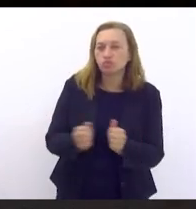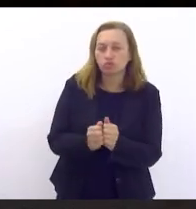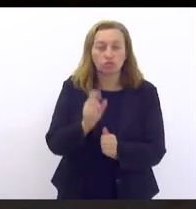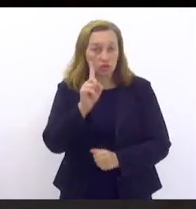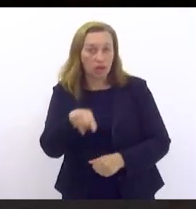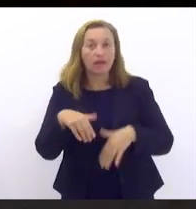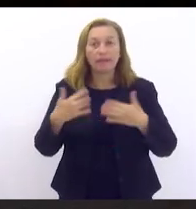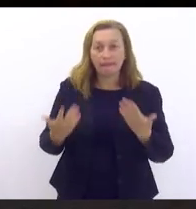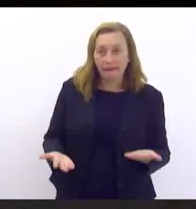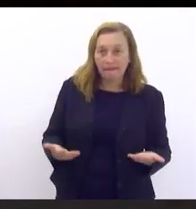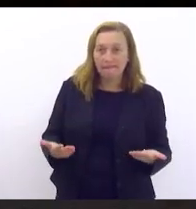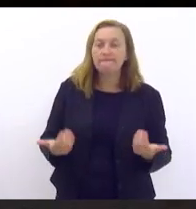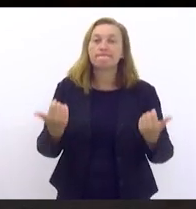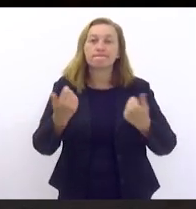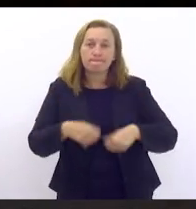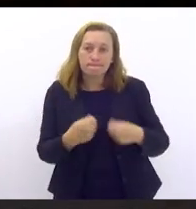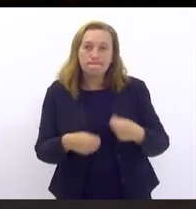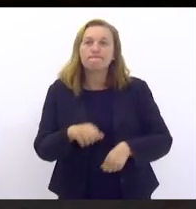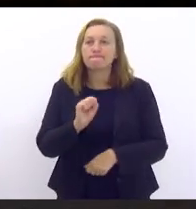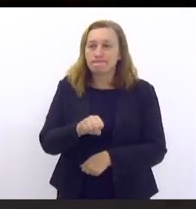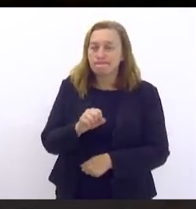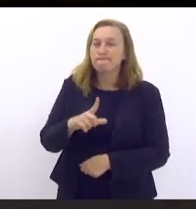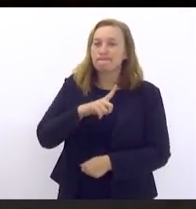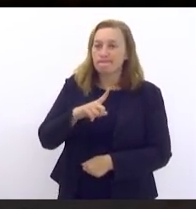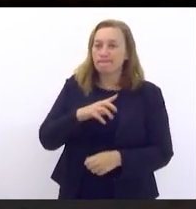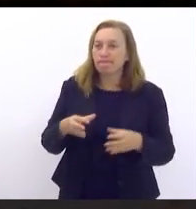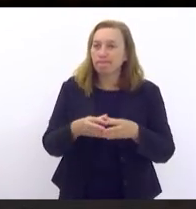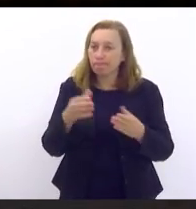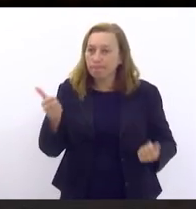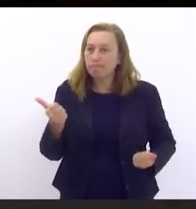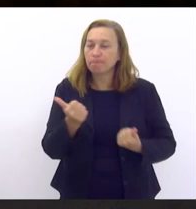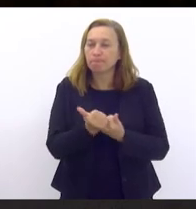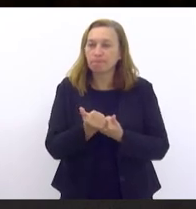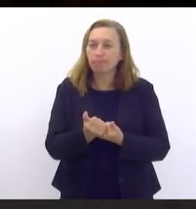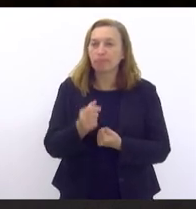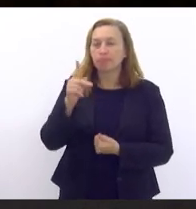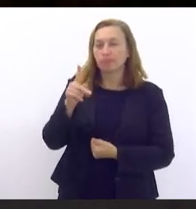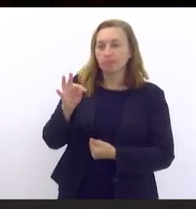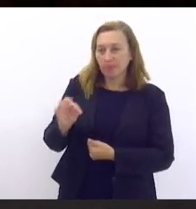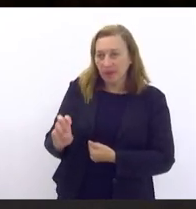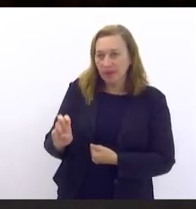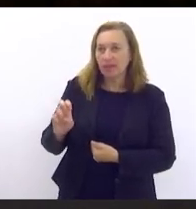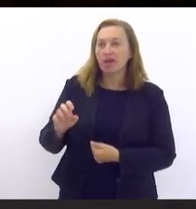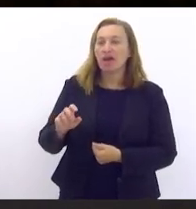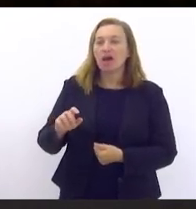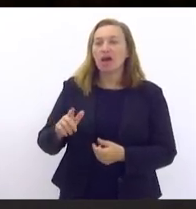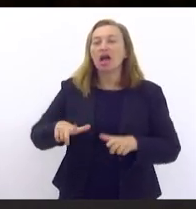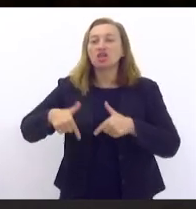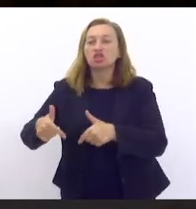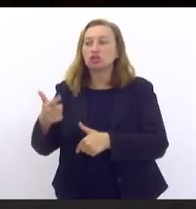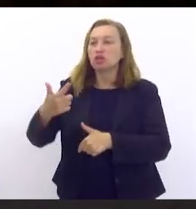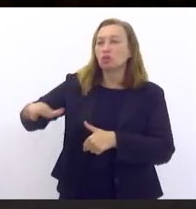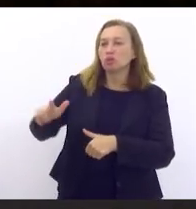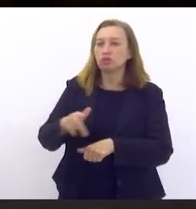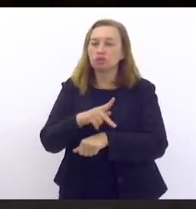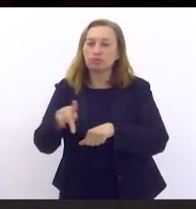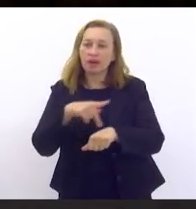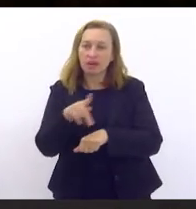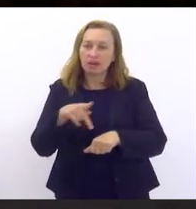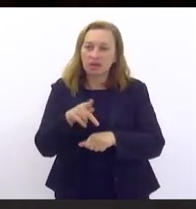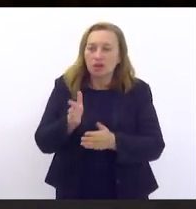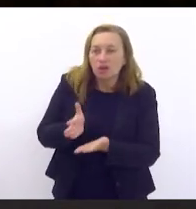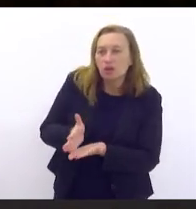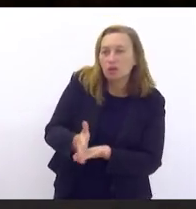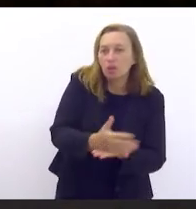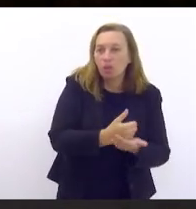então a gente precisa sim ter uma rede de Pepsi como a gente já vê operando em outros países e a coleta seletiva tendo aí